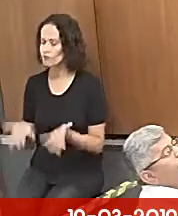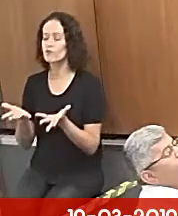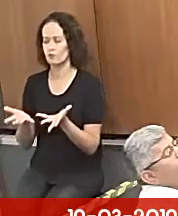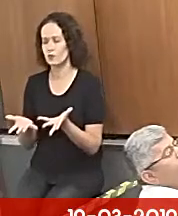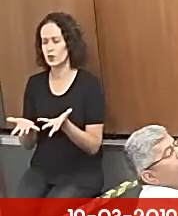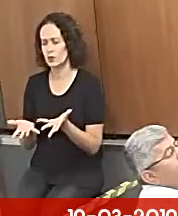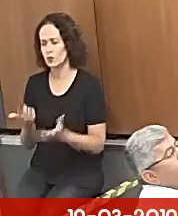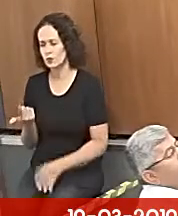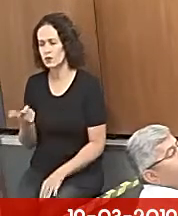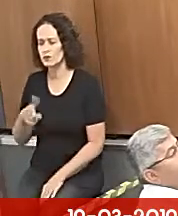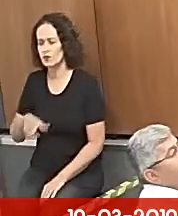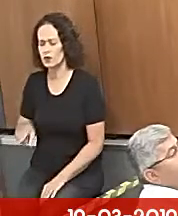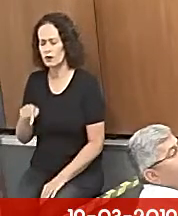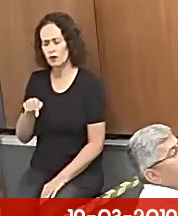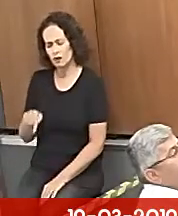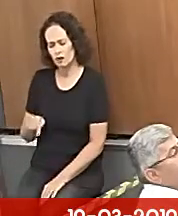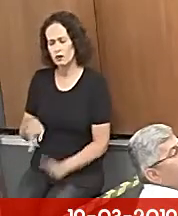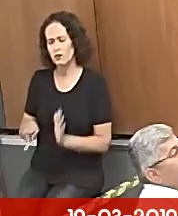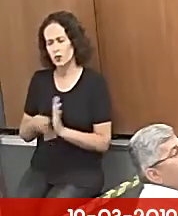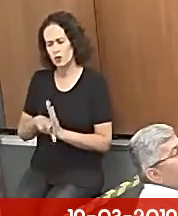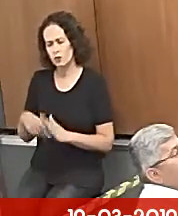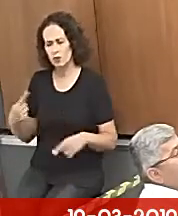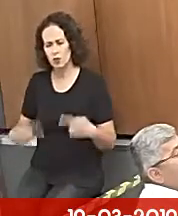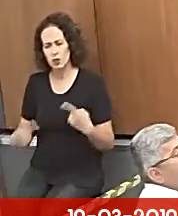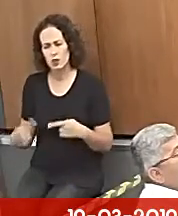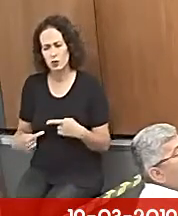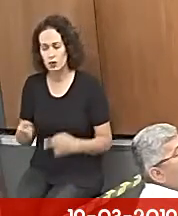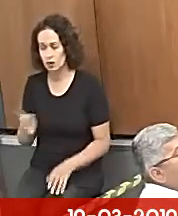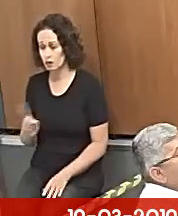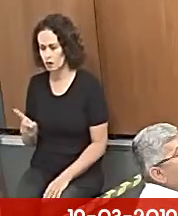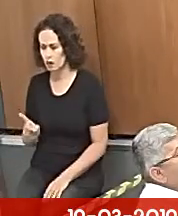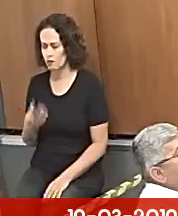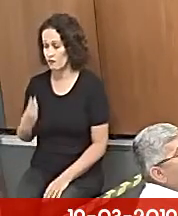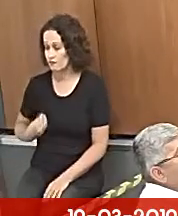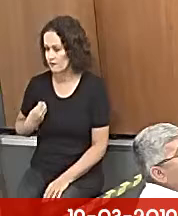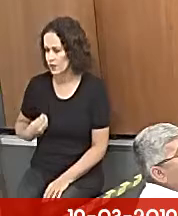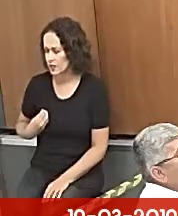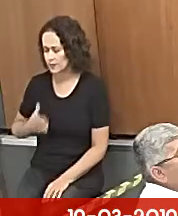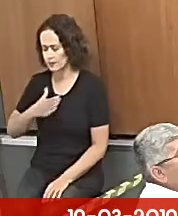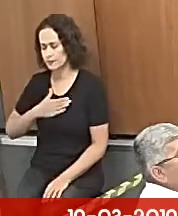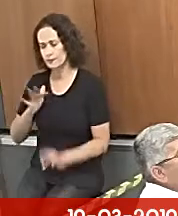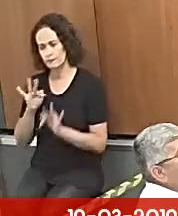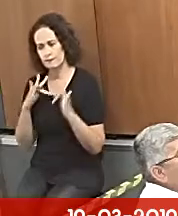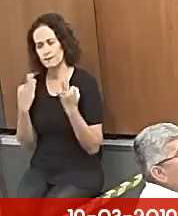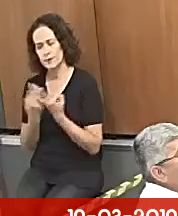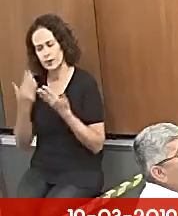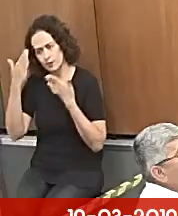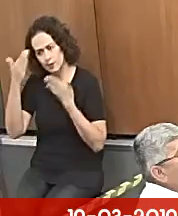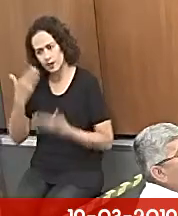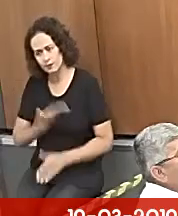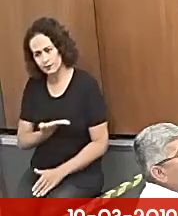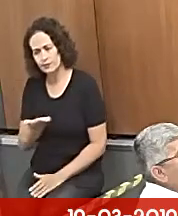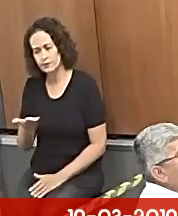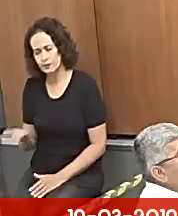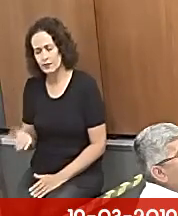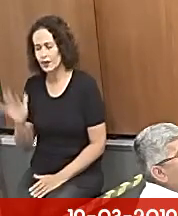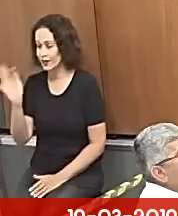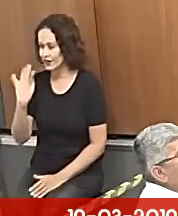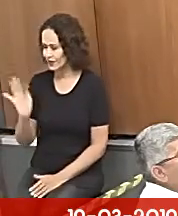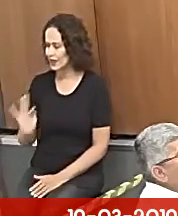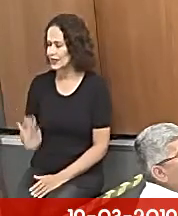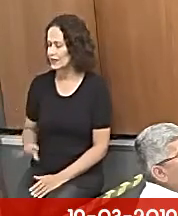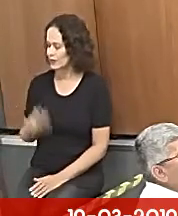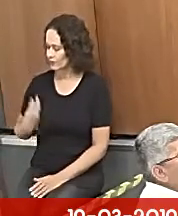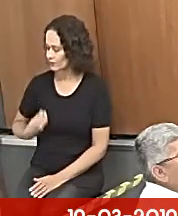uma vez isso não é causa política e se a causa de vida da minha família então muito obrigado a todos estou muito feliz de estar